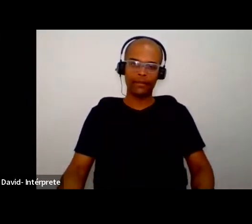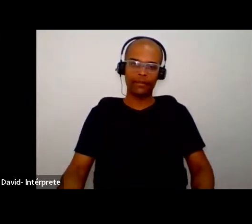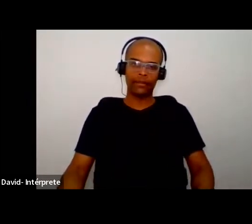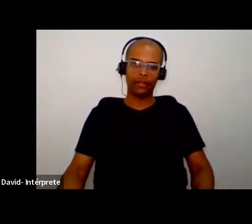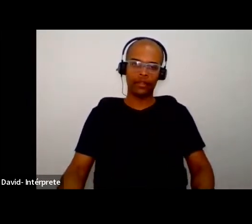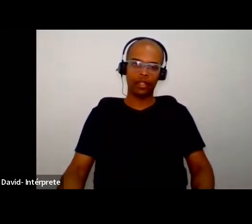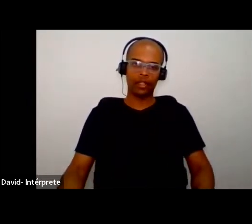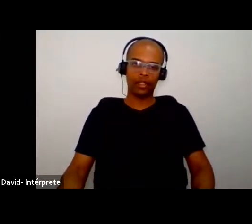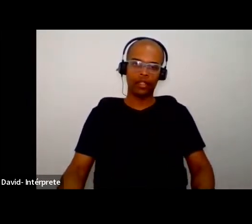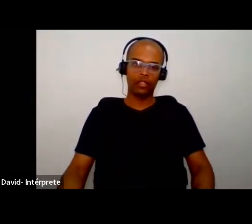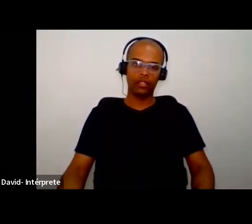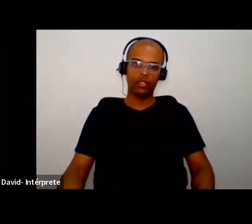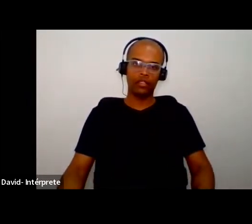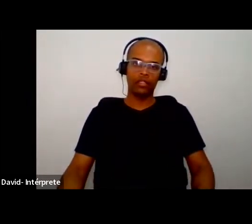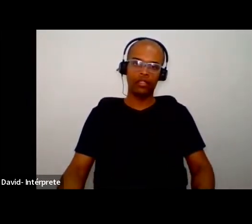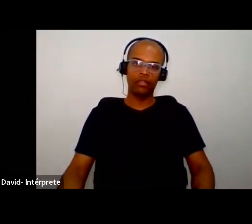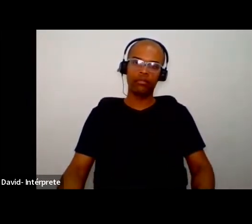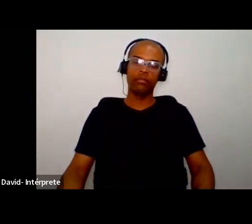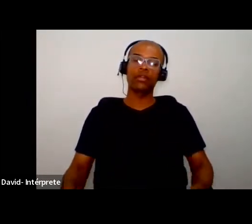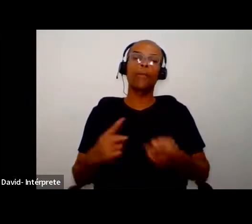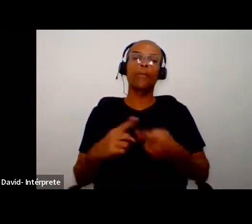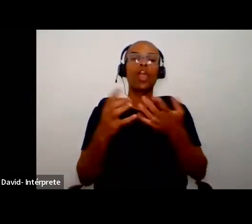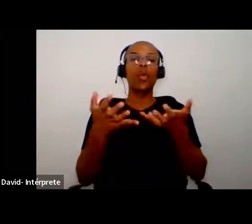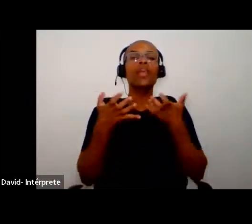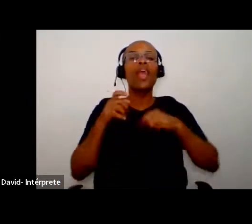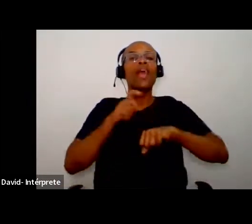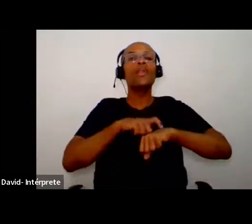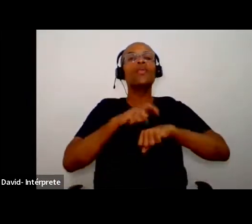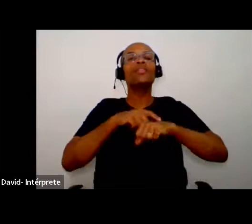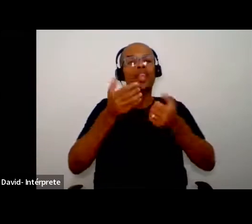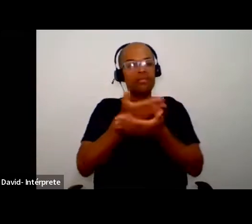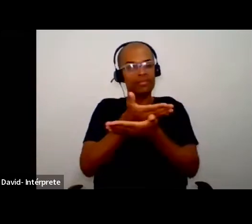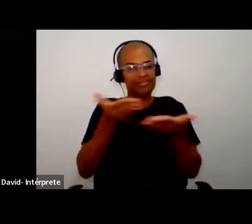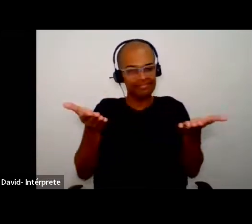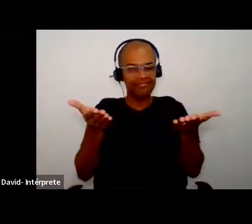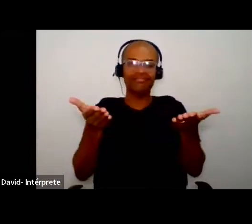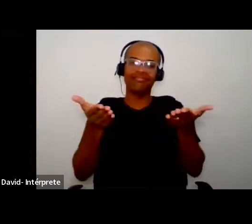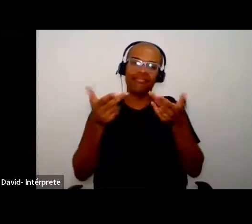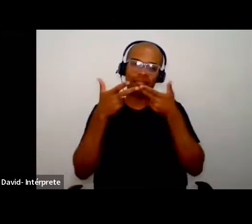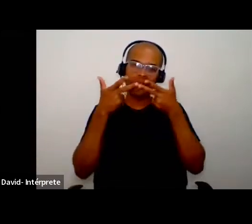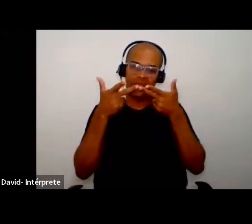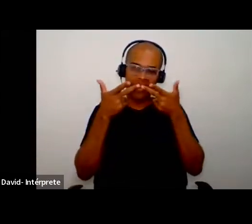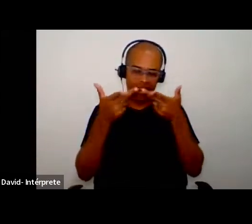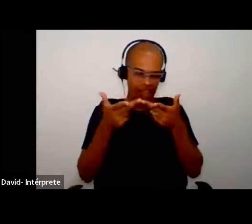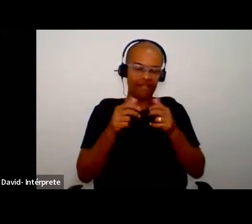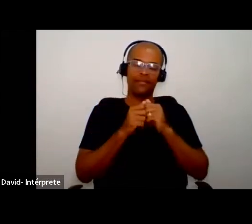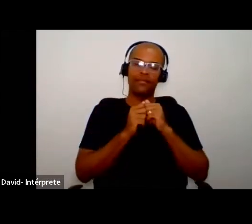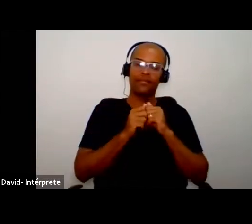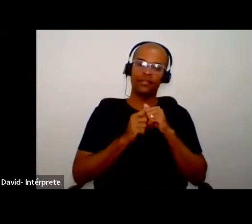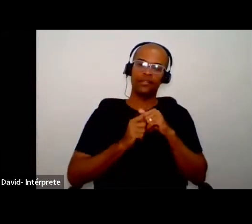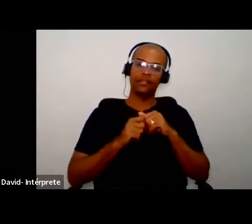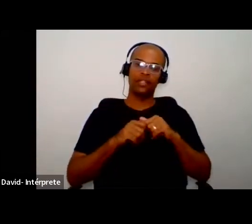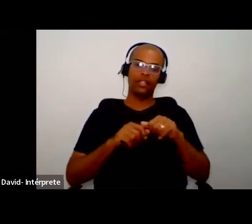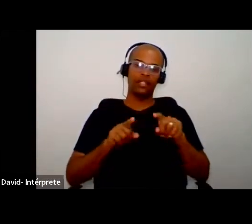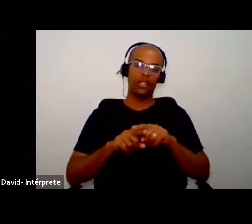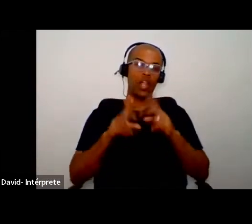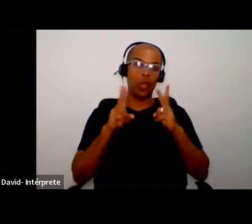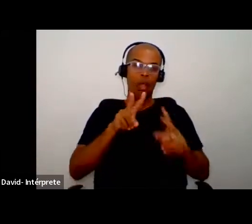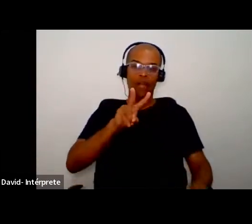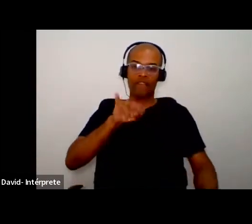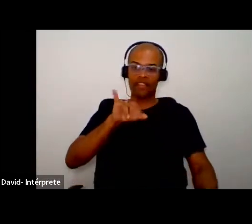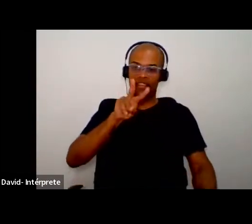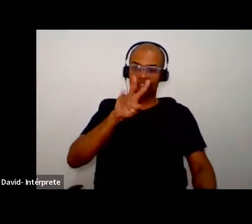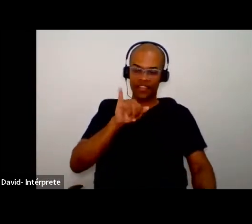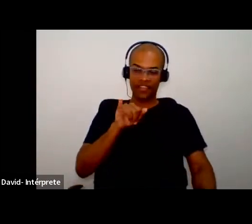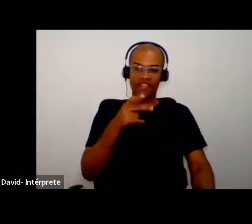queria deixar bastante tempo para as outras pessoas falarem. E, uma vez que, como disse a Vivi, todo mundo já